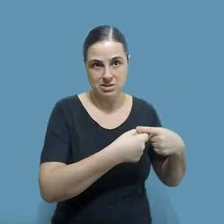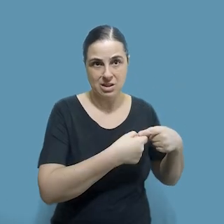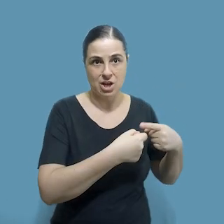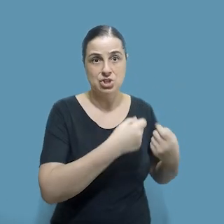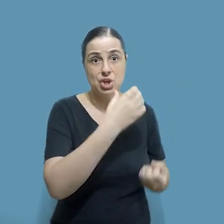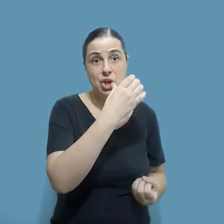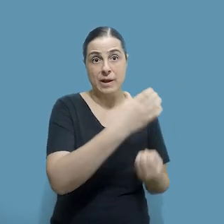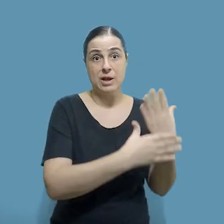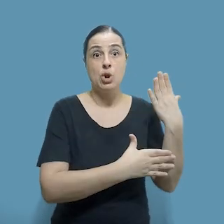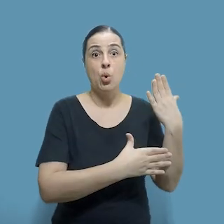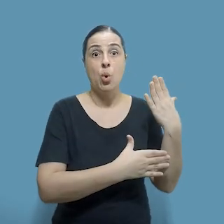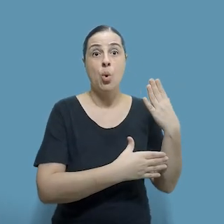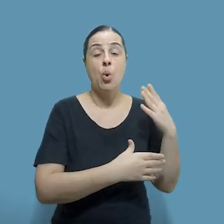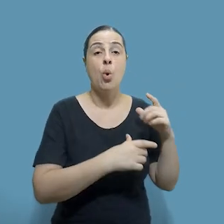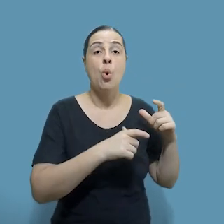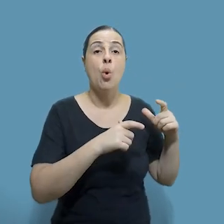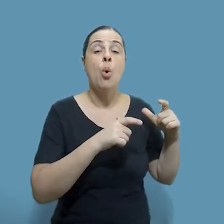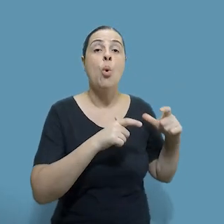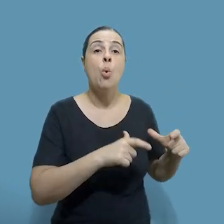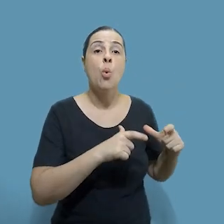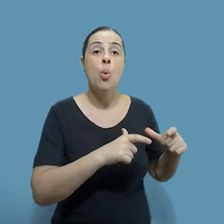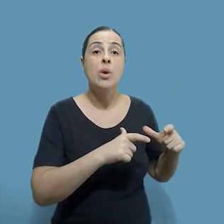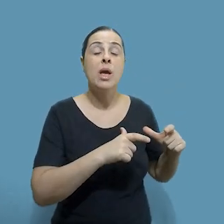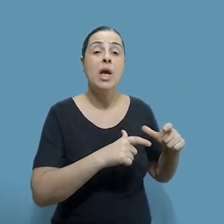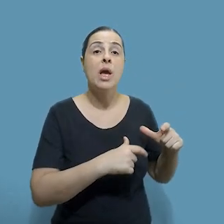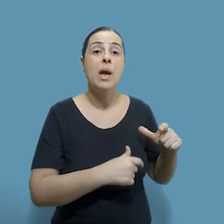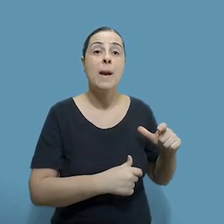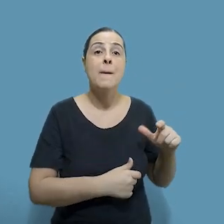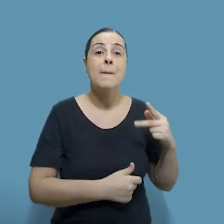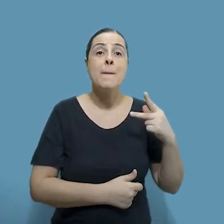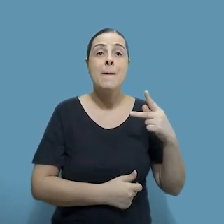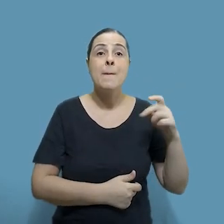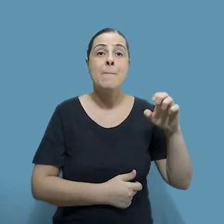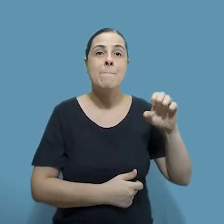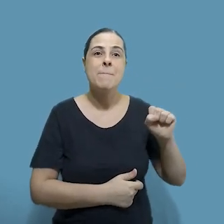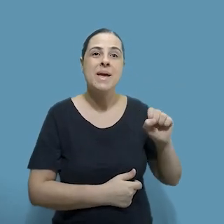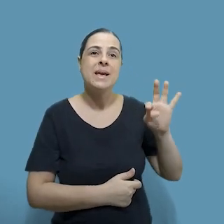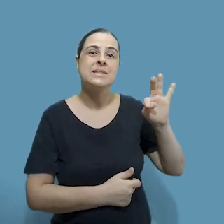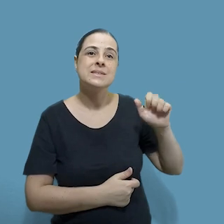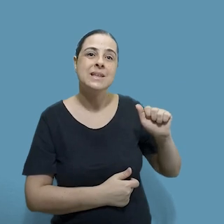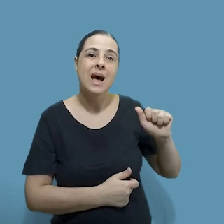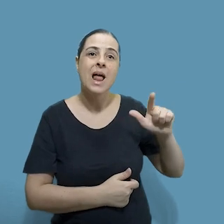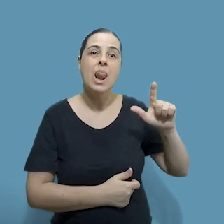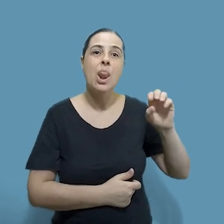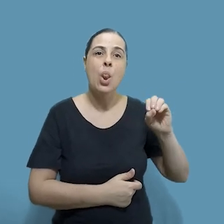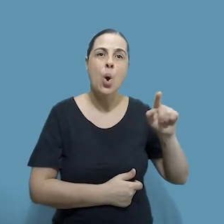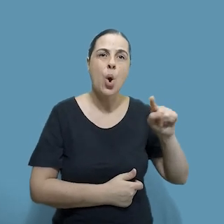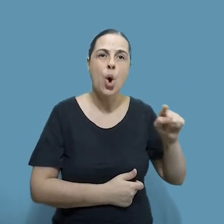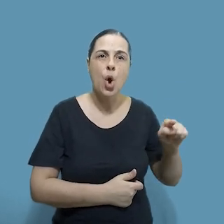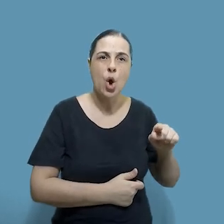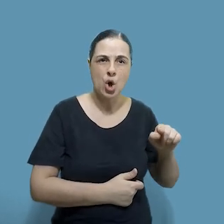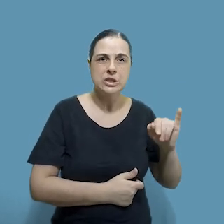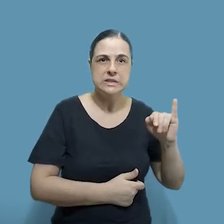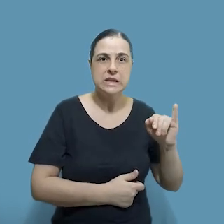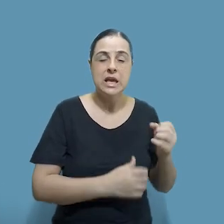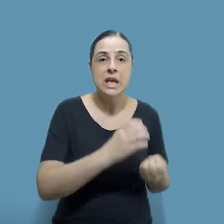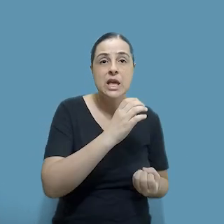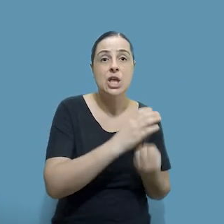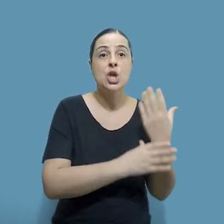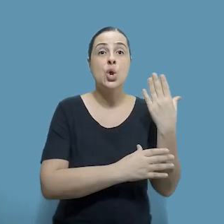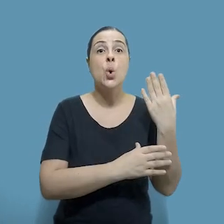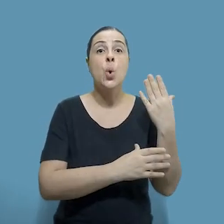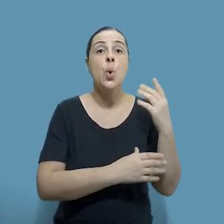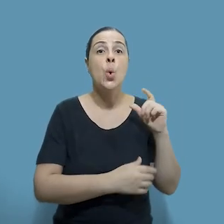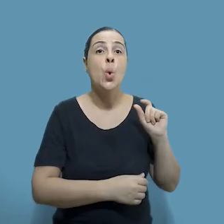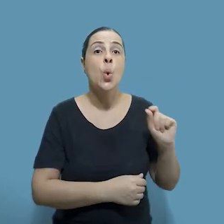Pestalozzi, e estava chegando a metodologia Montessori no Brasil. Minha avó não teve dúvidas, porque ela achava que tinha